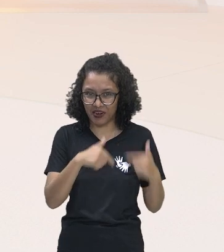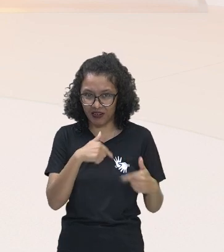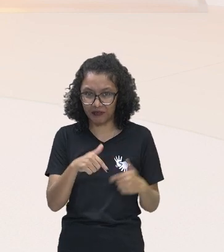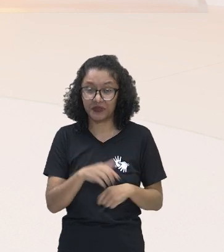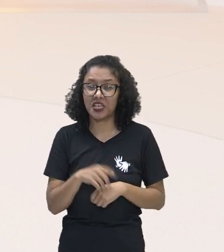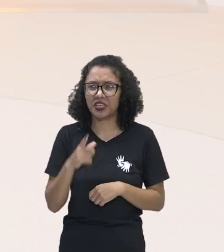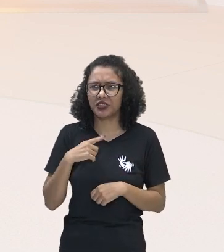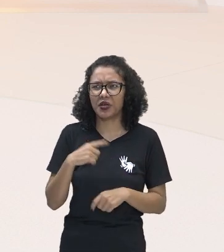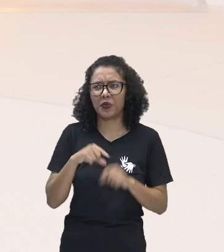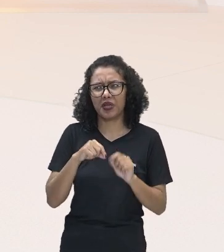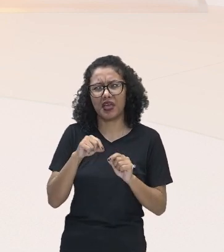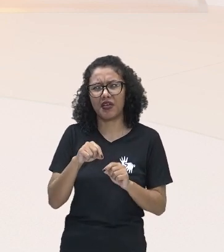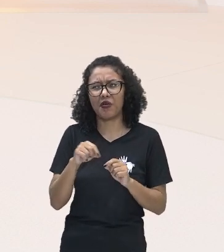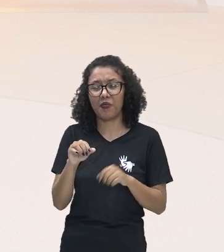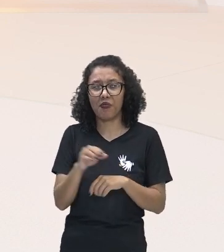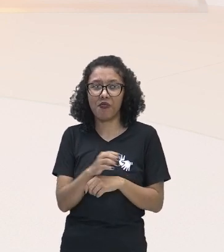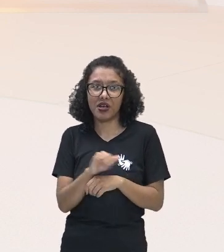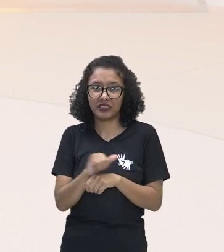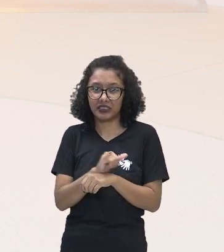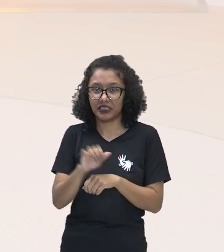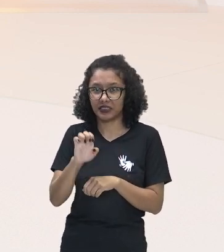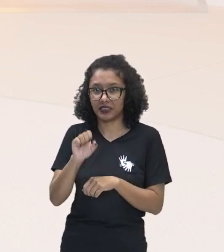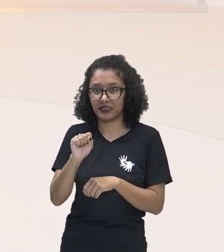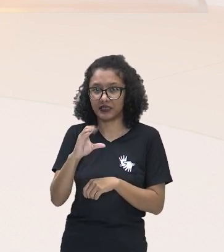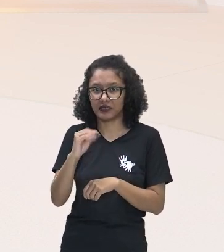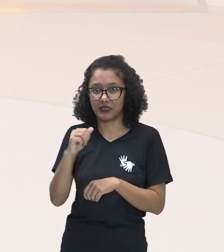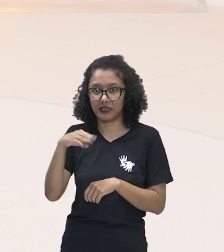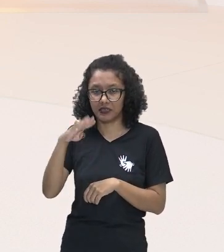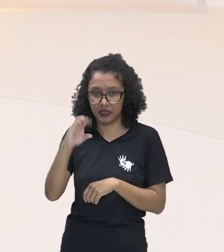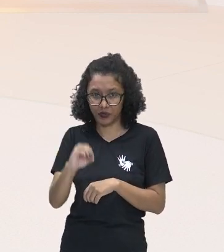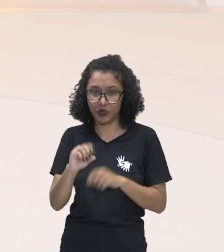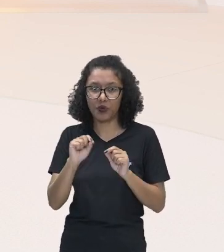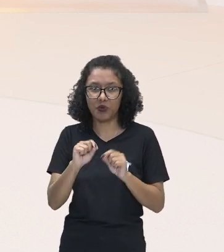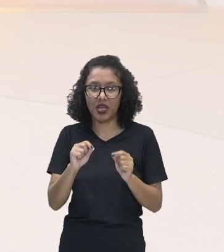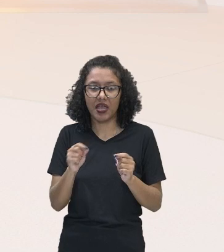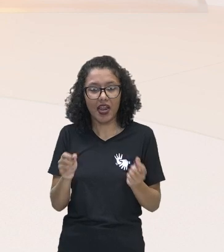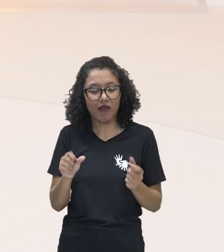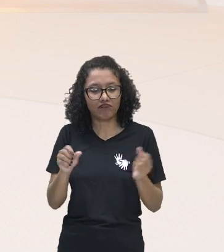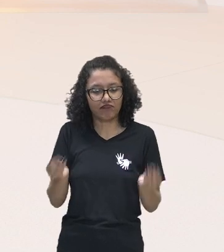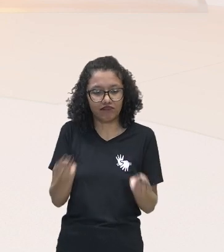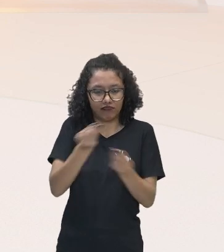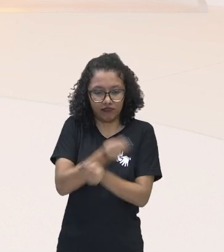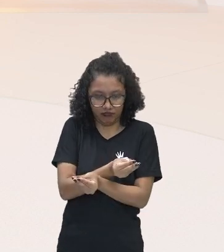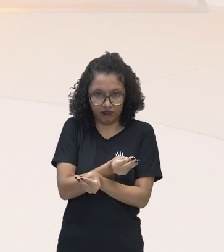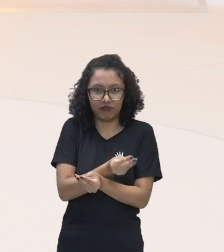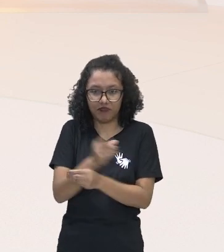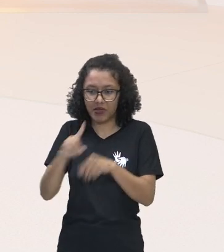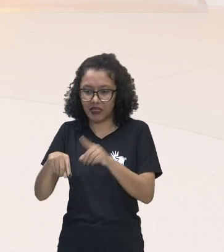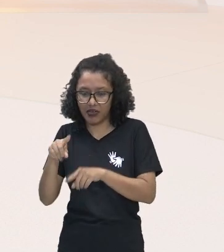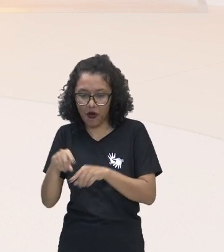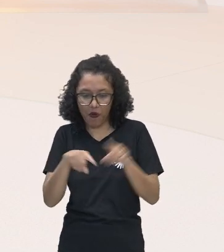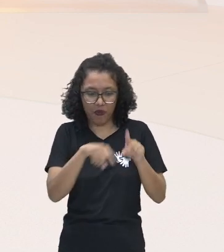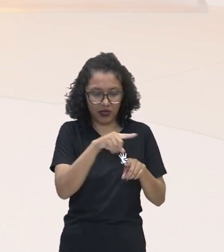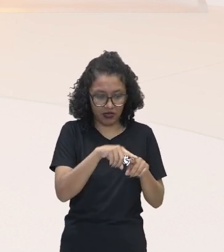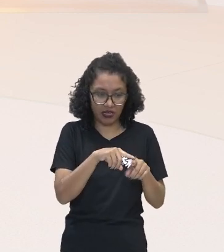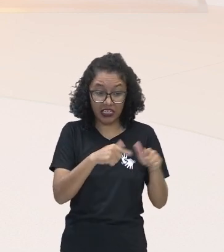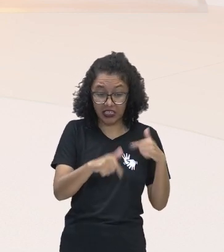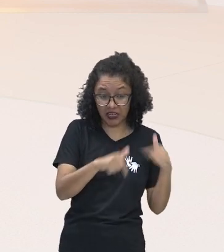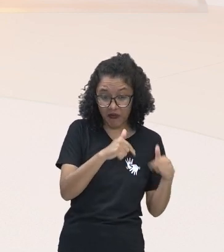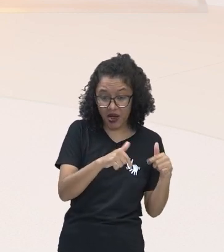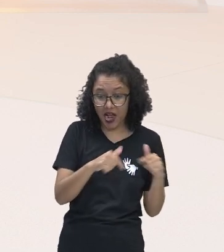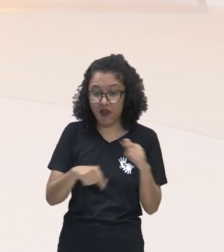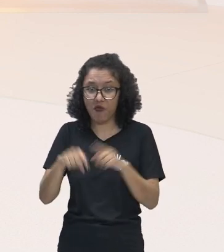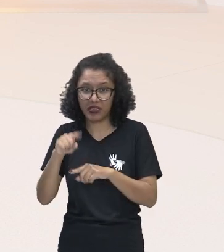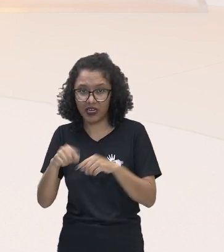que era uma troca entre objetos europeus e o trabalho indígena. Só que tem vários